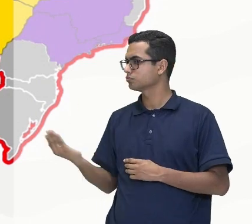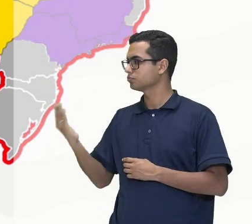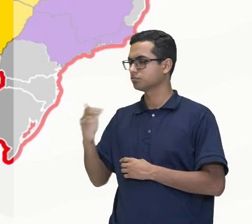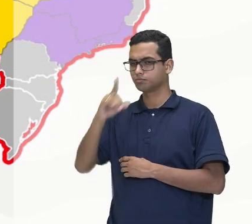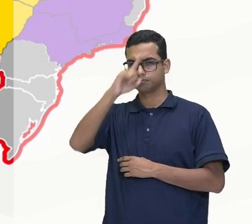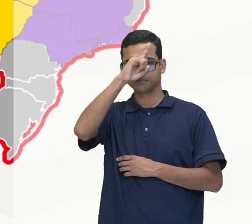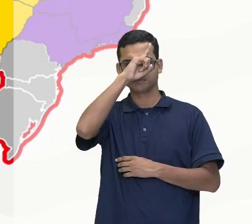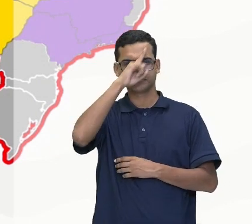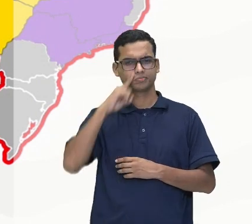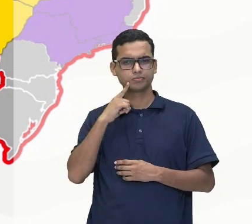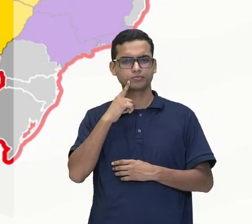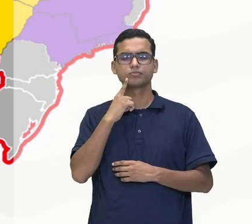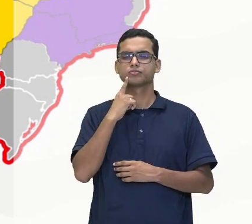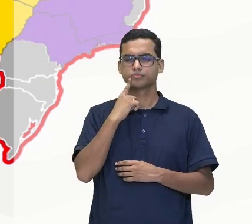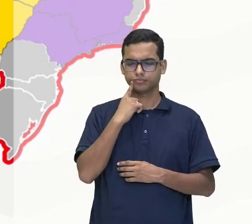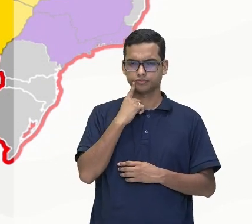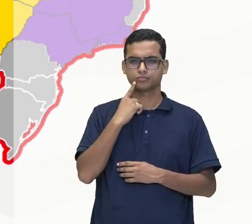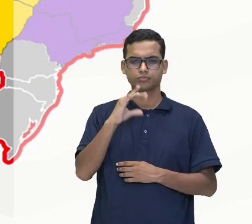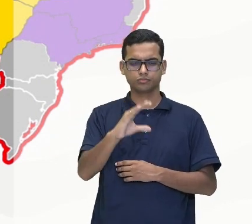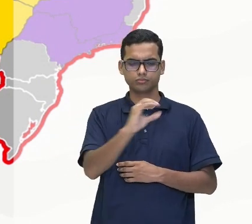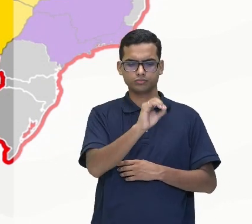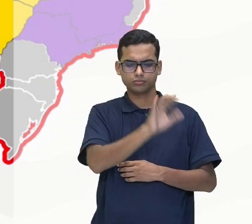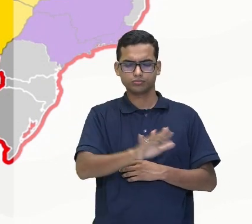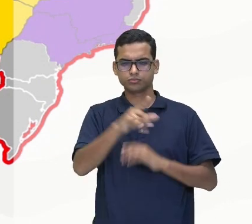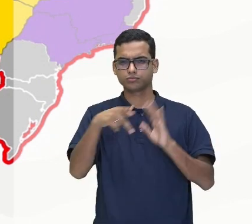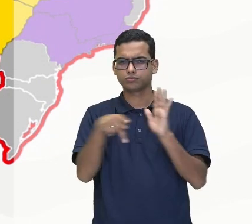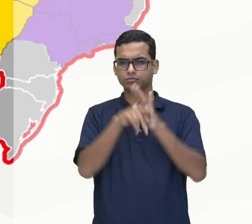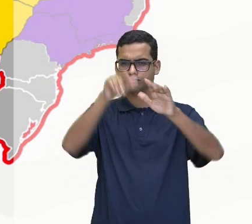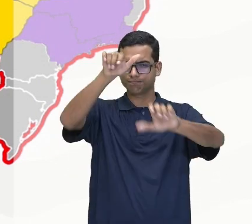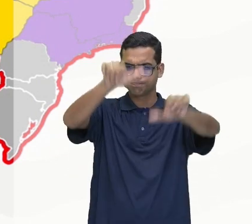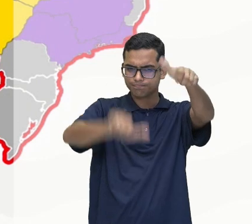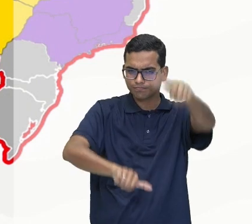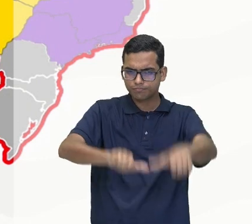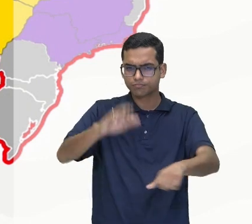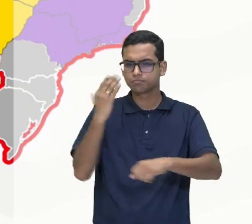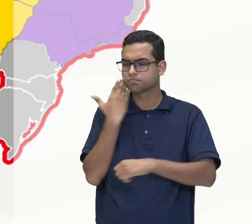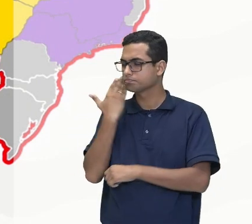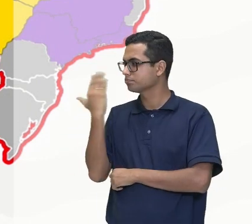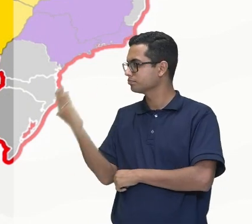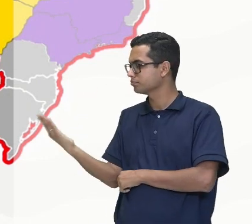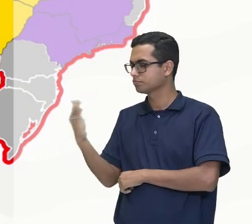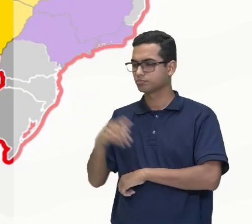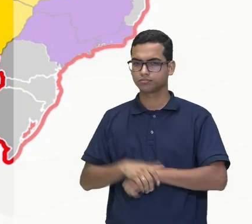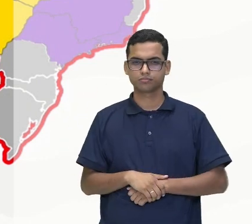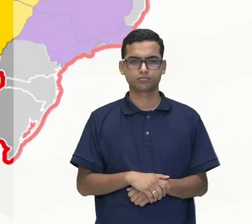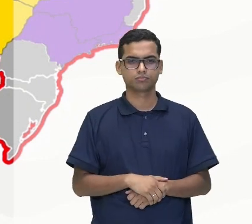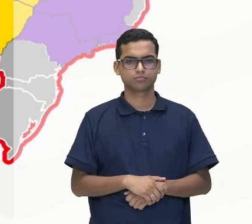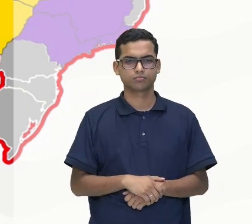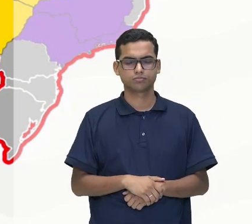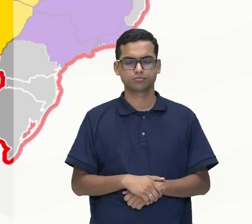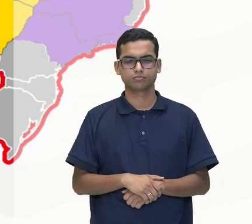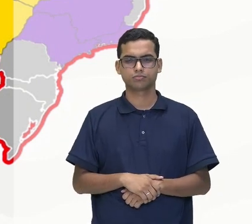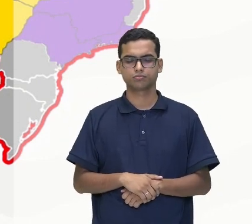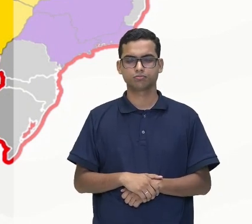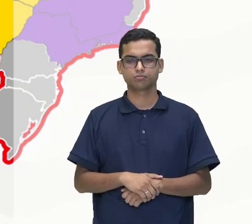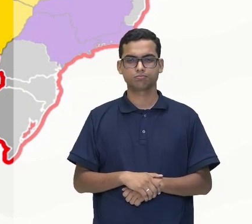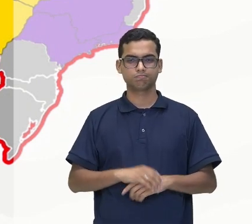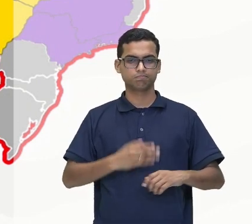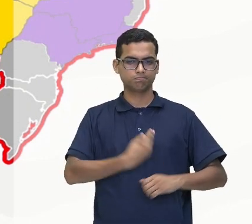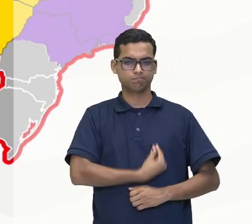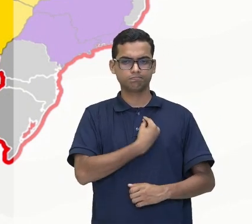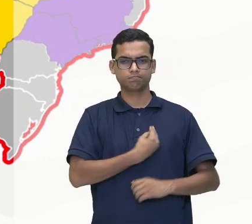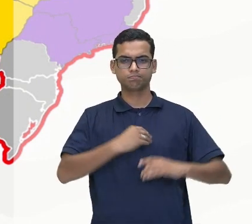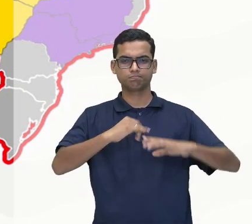o mapa e também o gráfico para a gente analisar. Então, um pouco menos ali de 93%, essa parte da